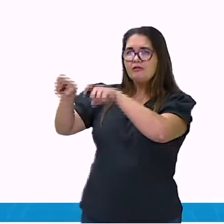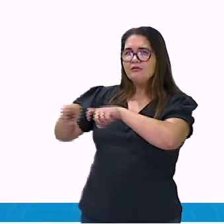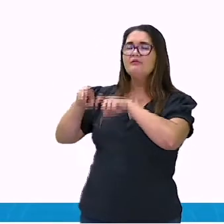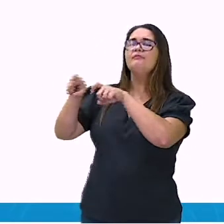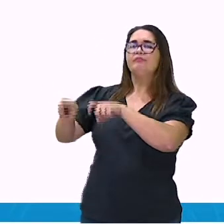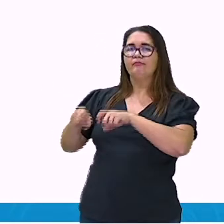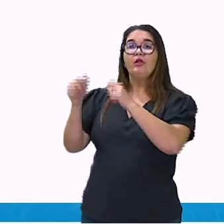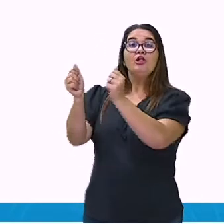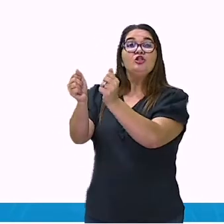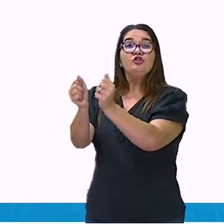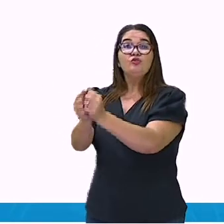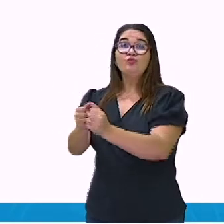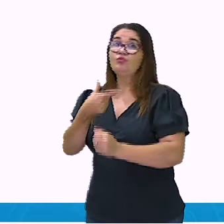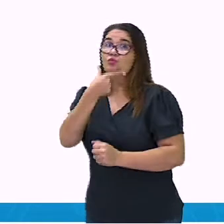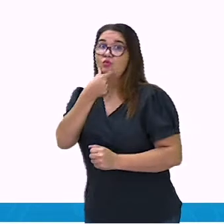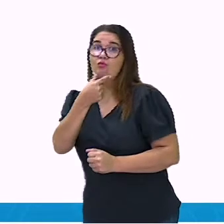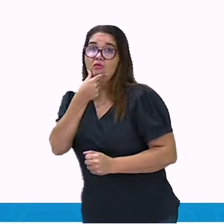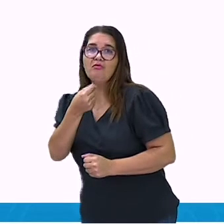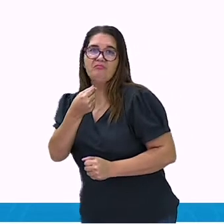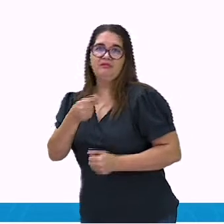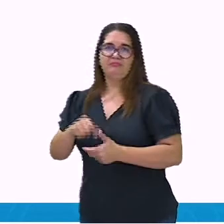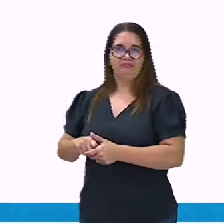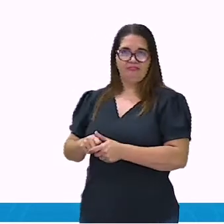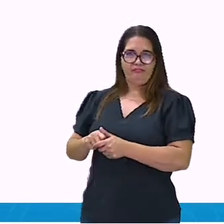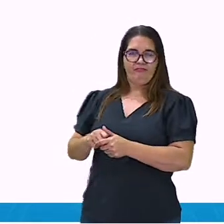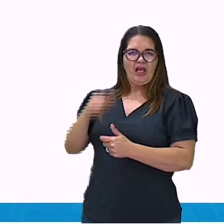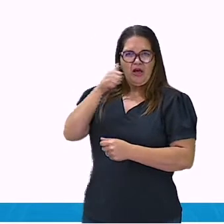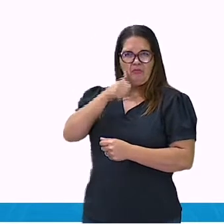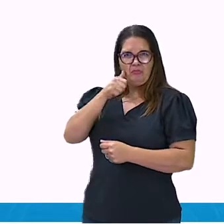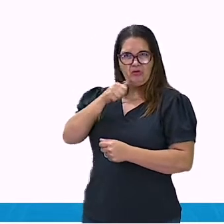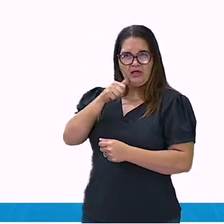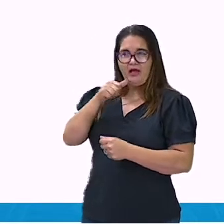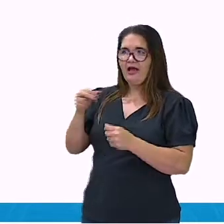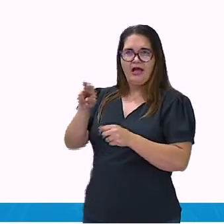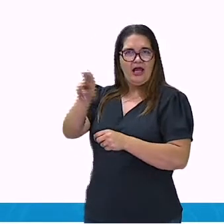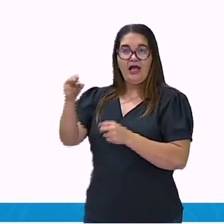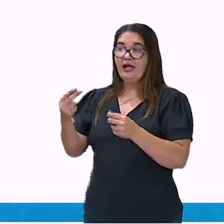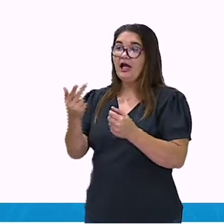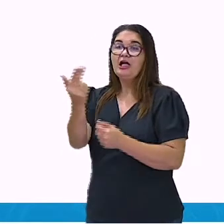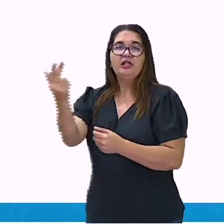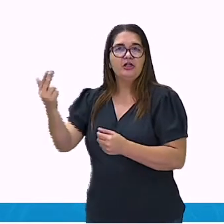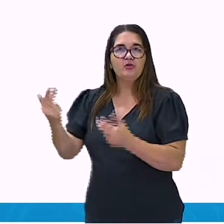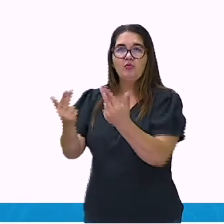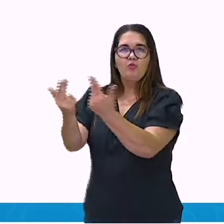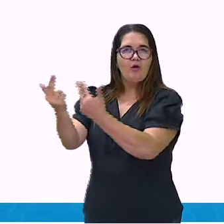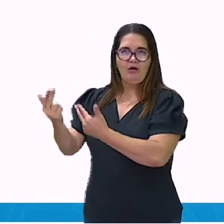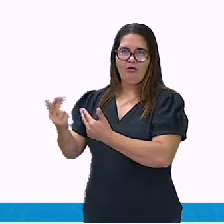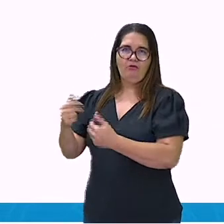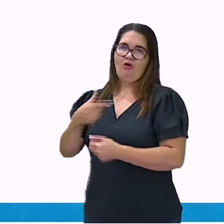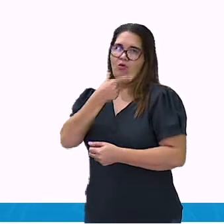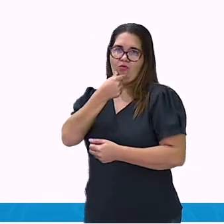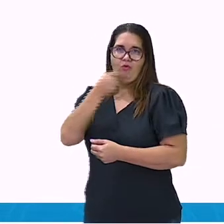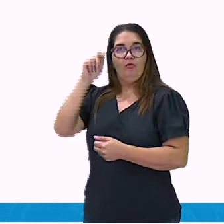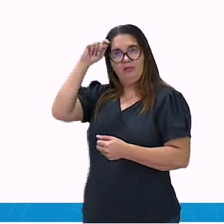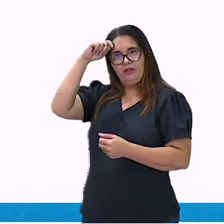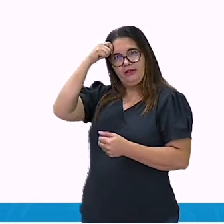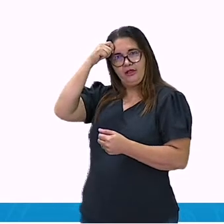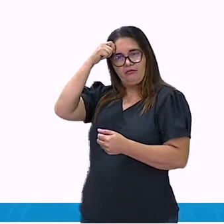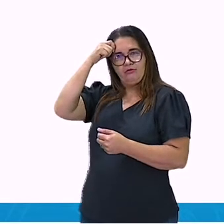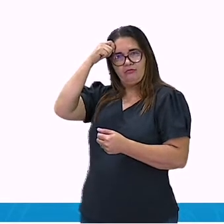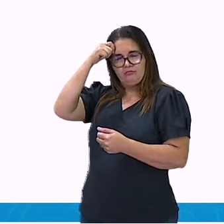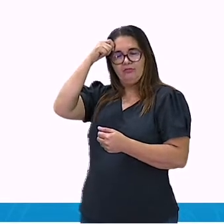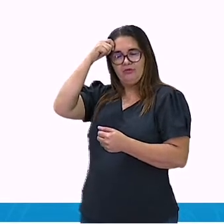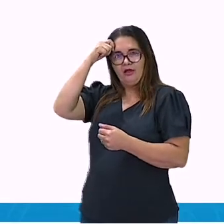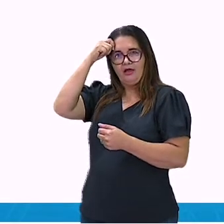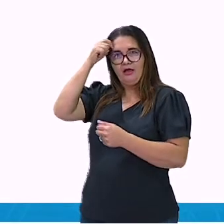todas as etapas da produção do açúcar havia a presença maciça de escravizados, que era a mão de obra. Mas também havia o